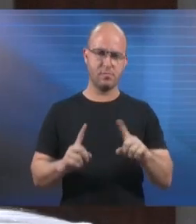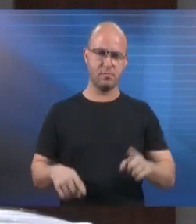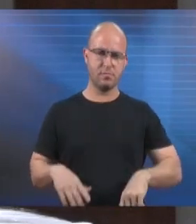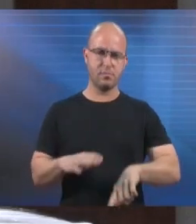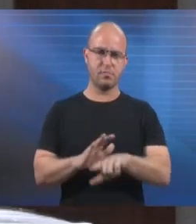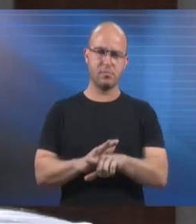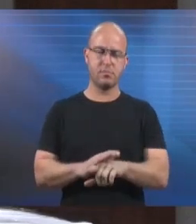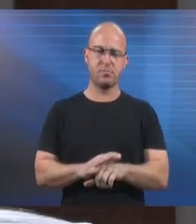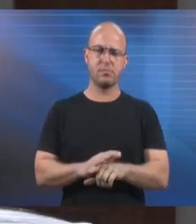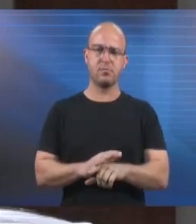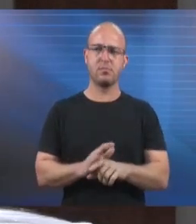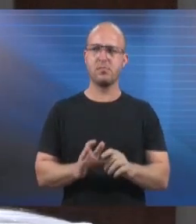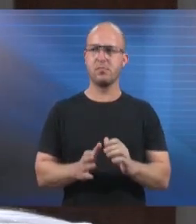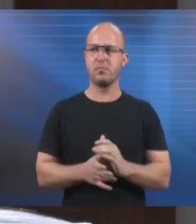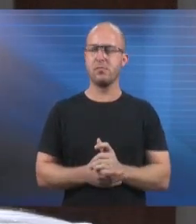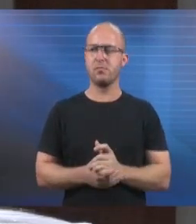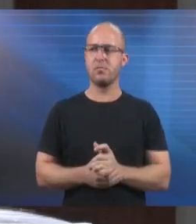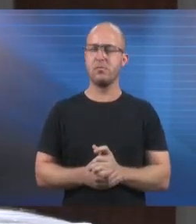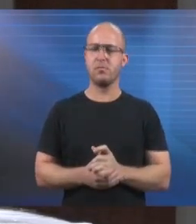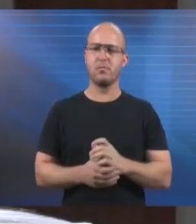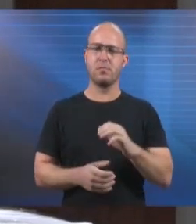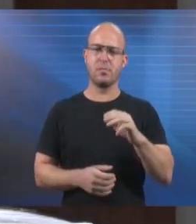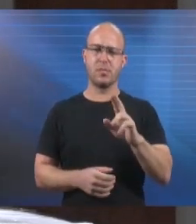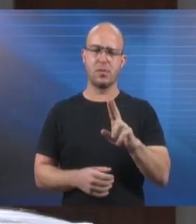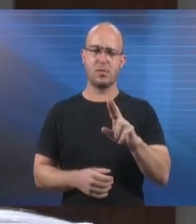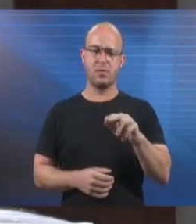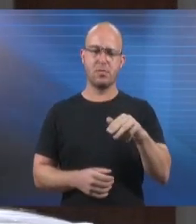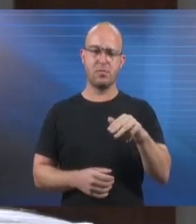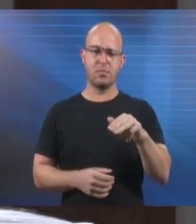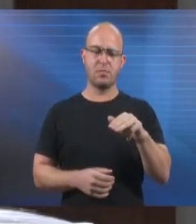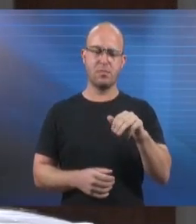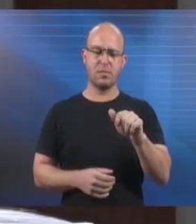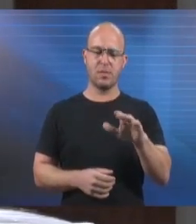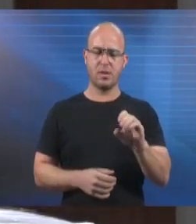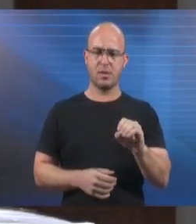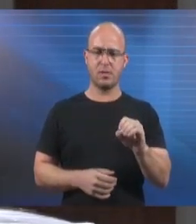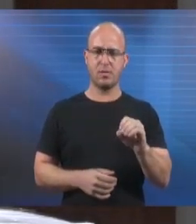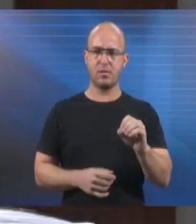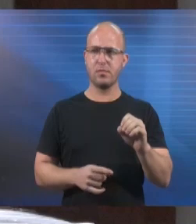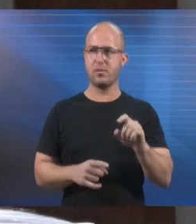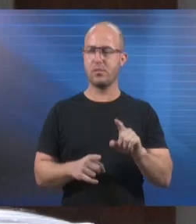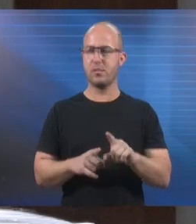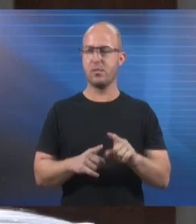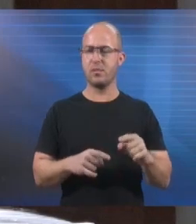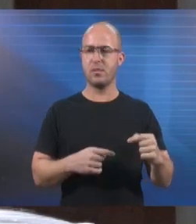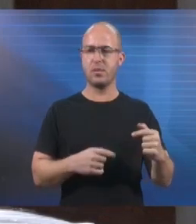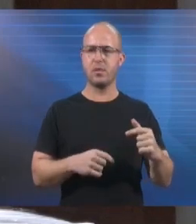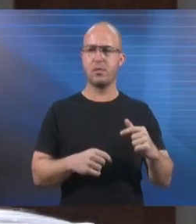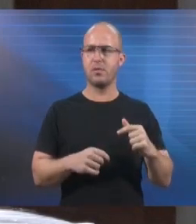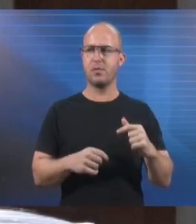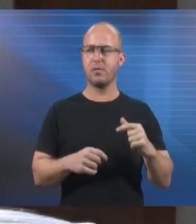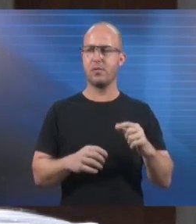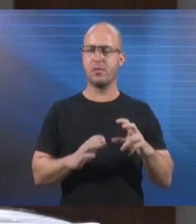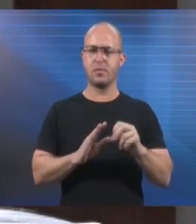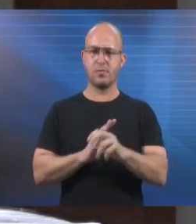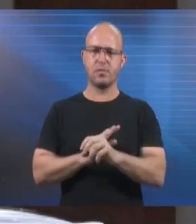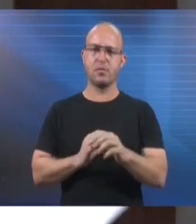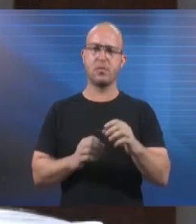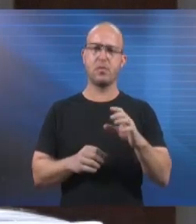lei que institui no âmbito do Estado do Rio Grande do Norte o Março Azul Maria um mês dedicado à campanha de prevenção a combate ao câncer